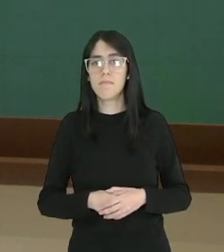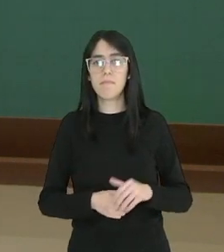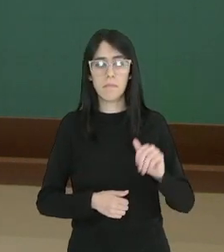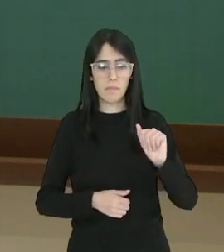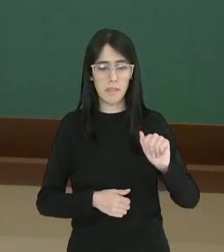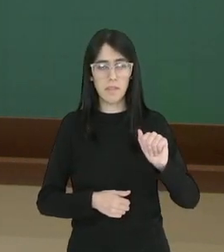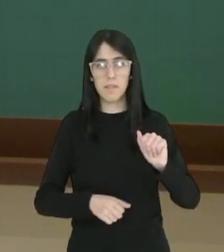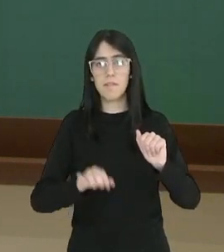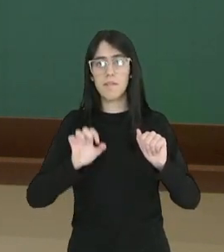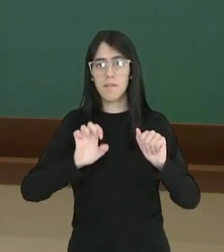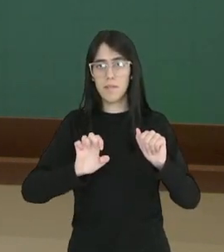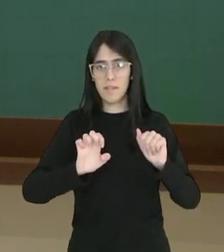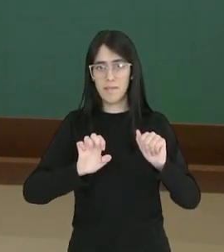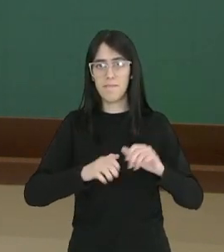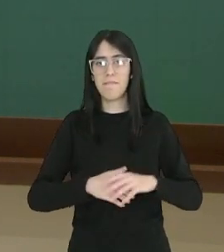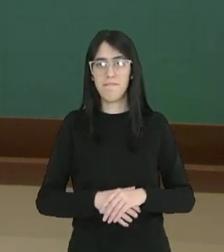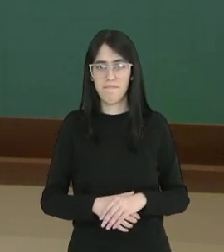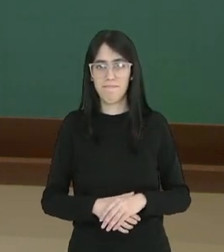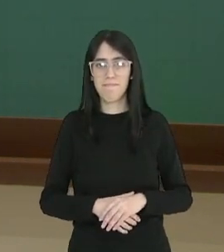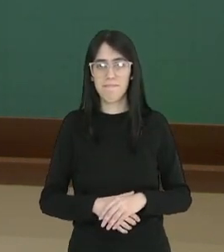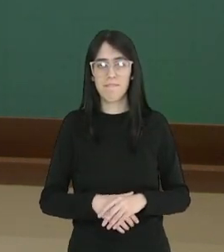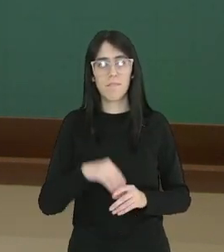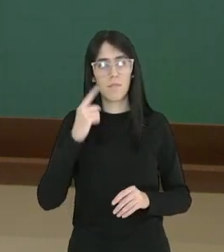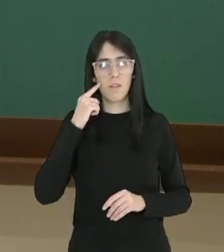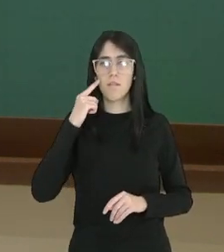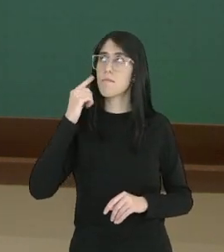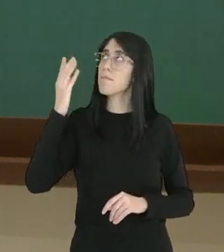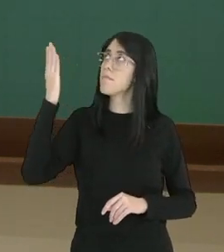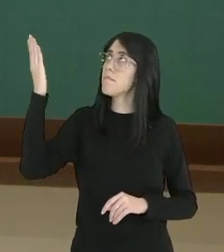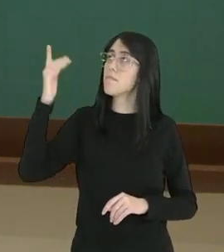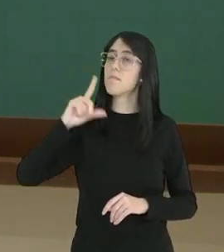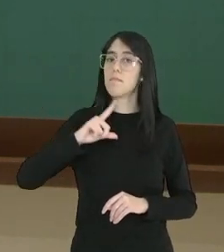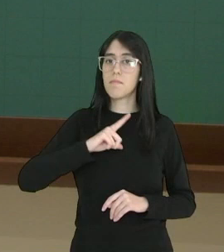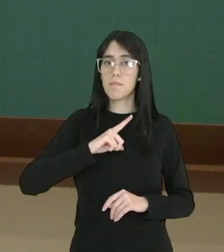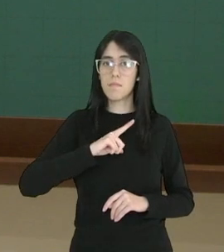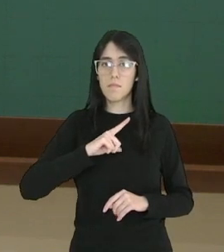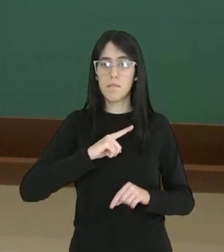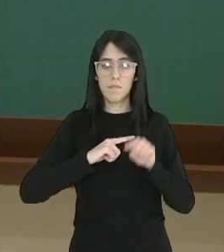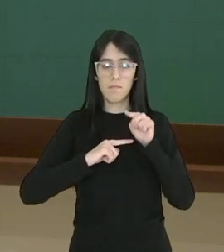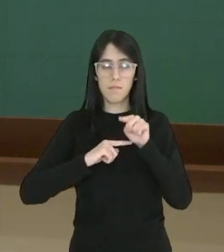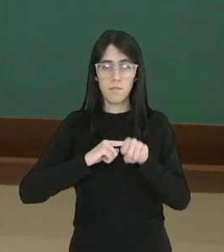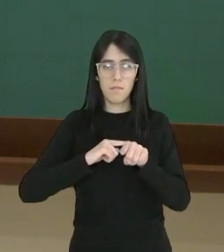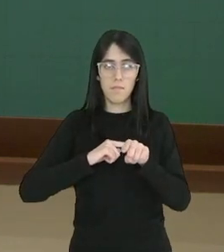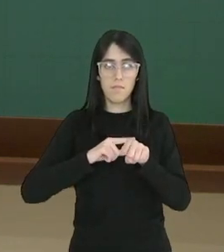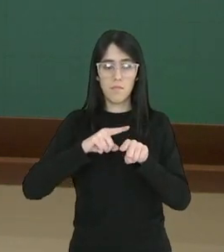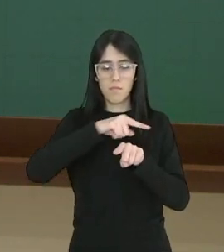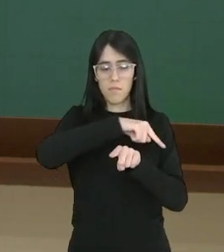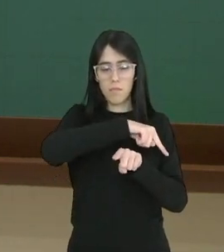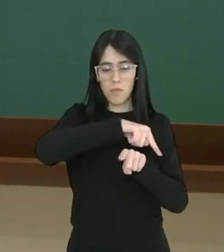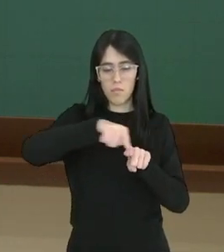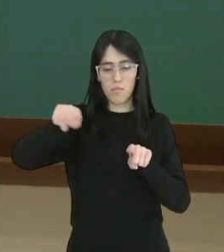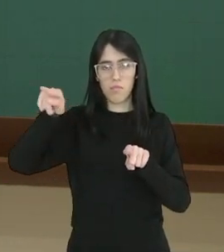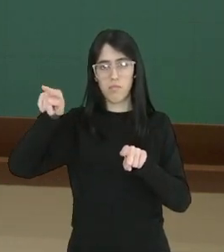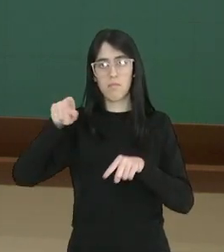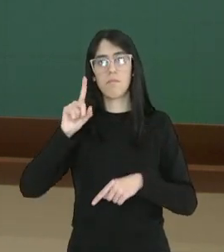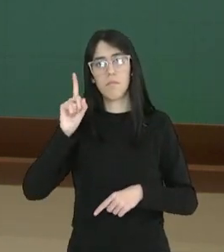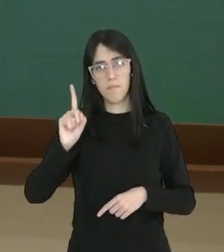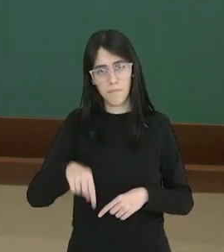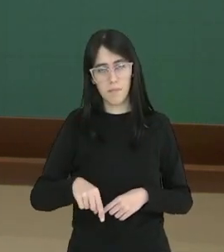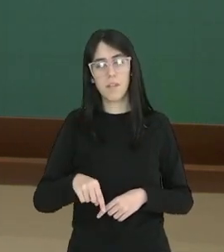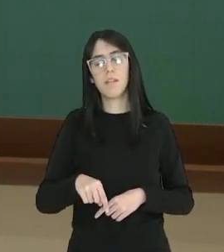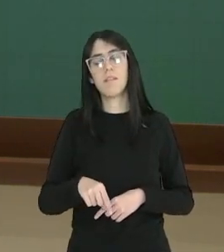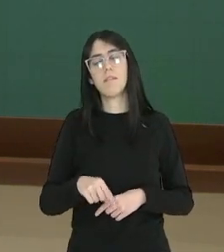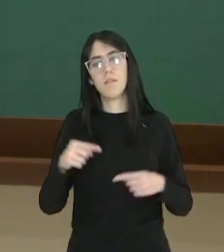de A até E. Então, o segmento de A até E é o único segmento que determina